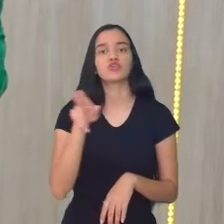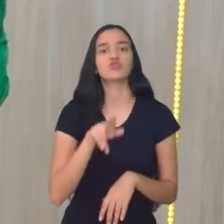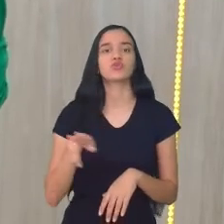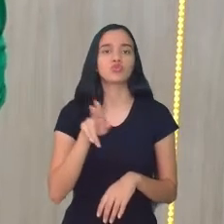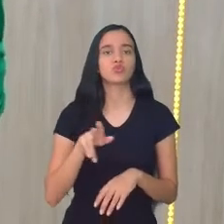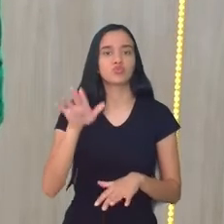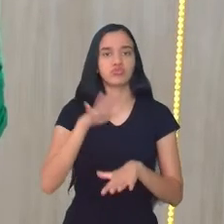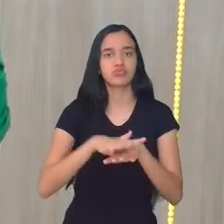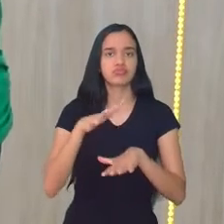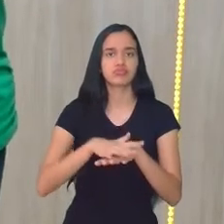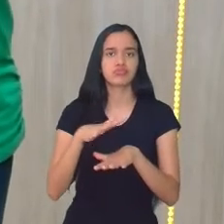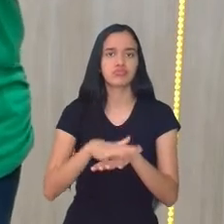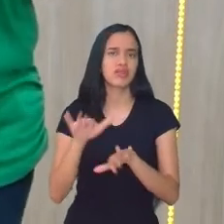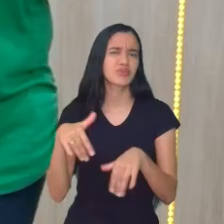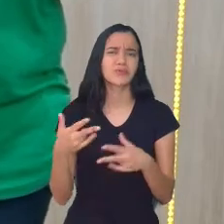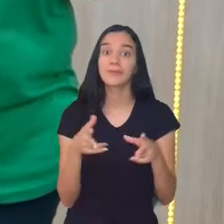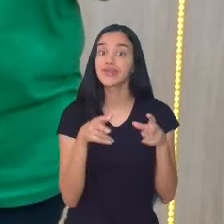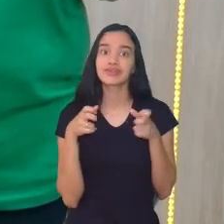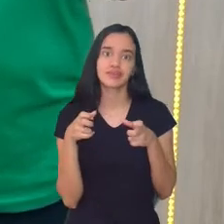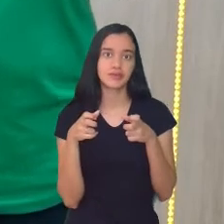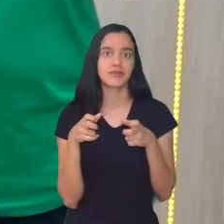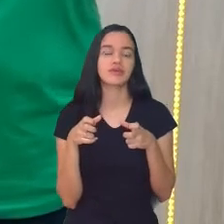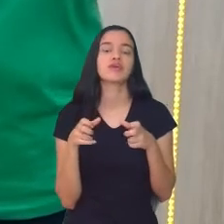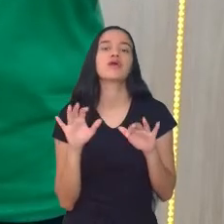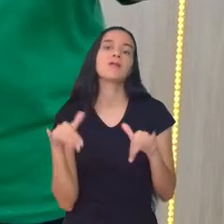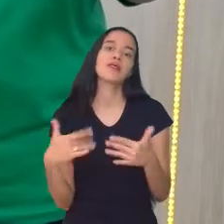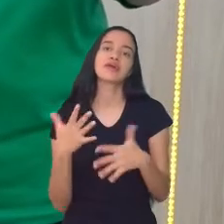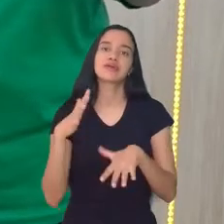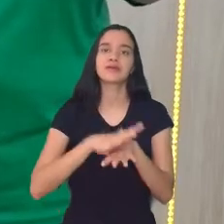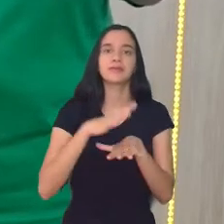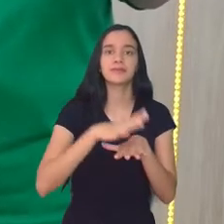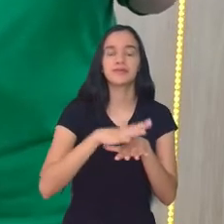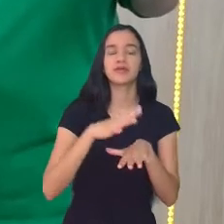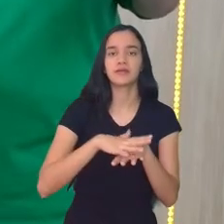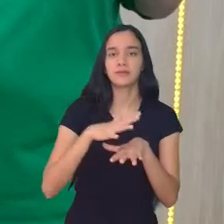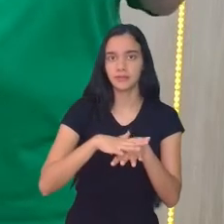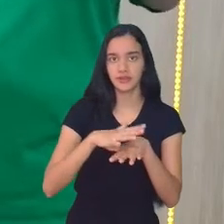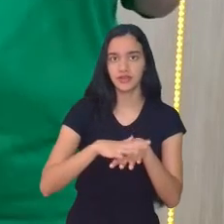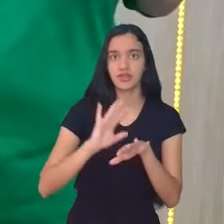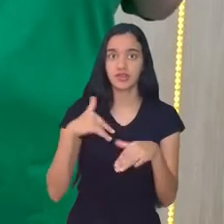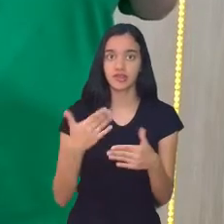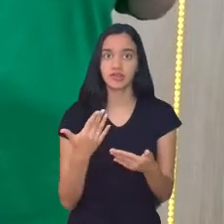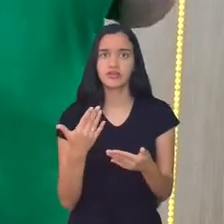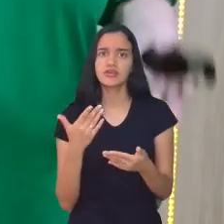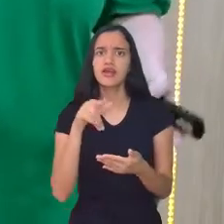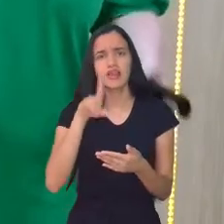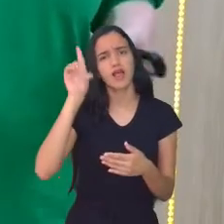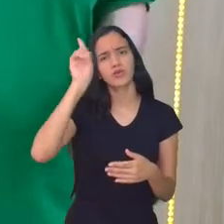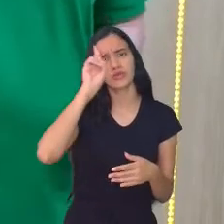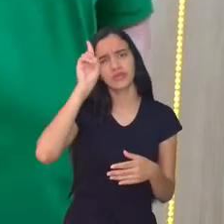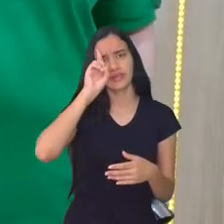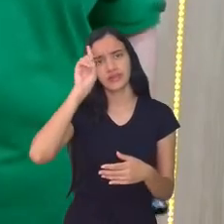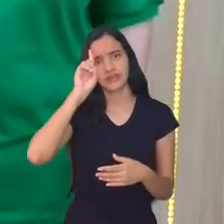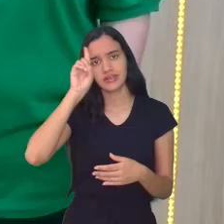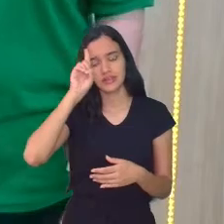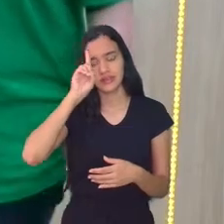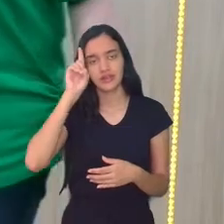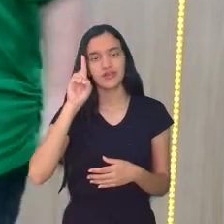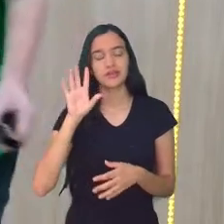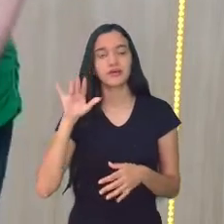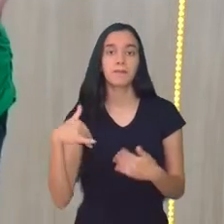da matemática sem nem perceber que a matemática, que aquilo ali é matemática, a matemática está no teu dia a